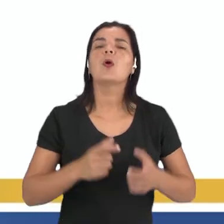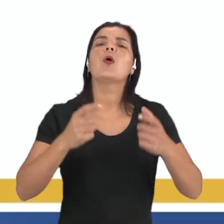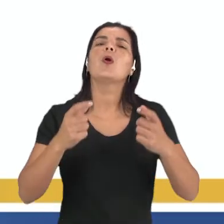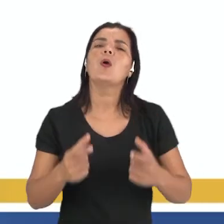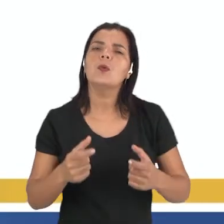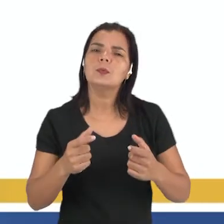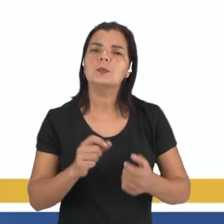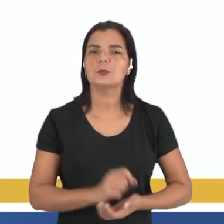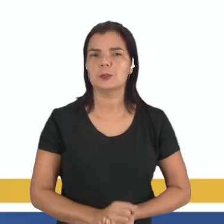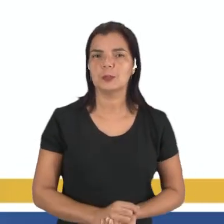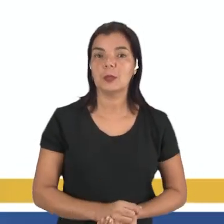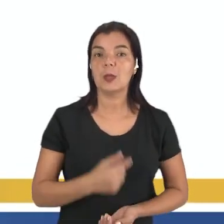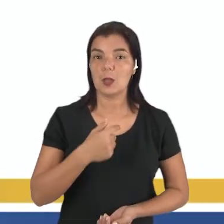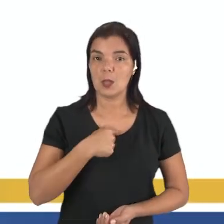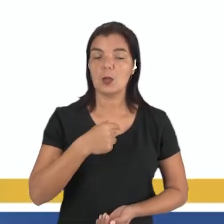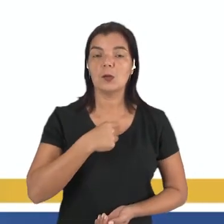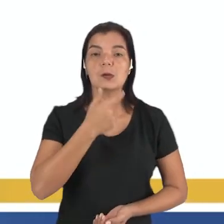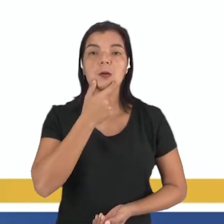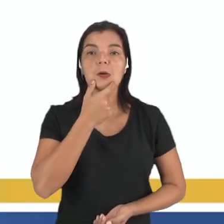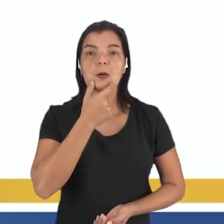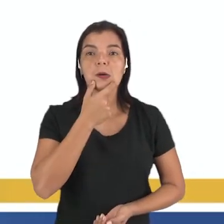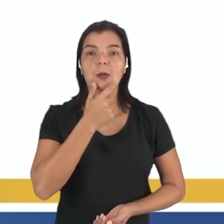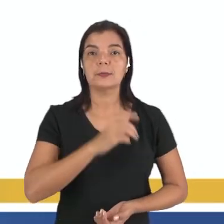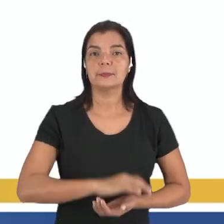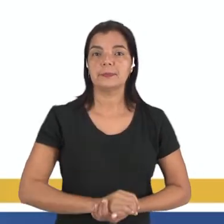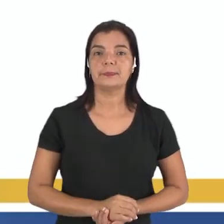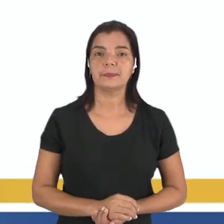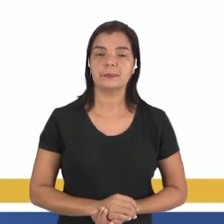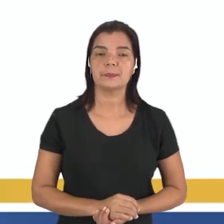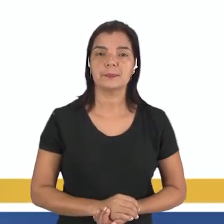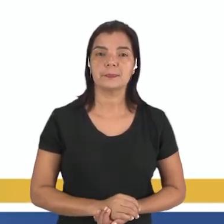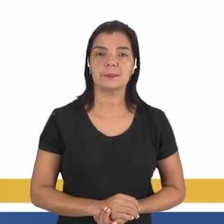você é? Eu sou da Inglaterra.